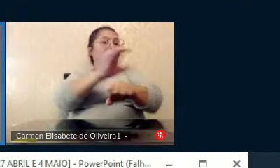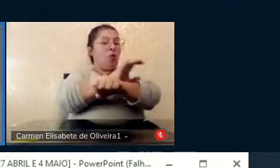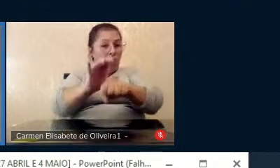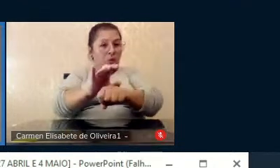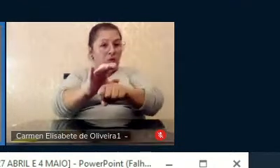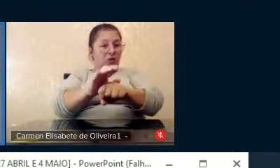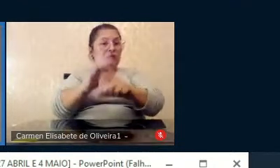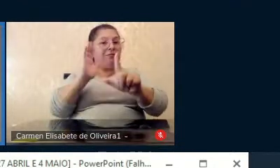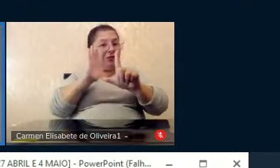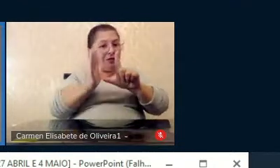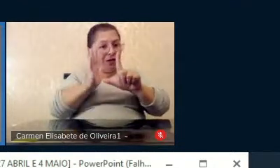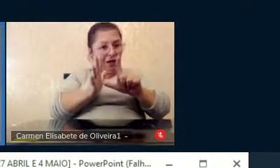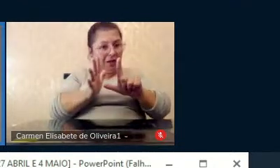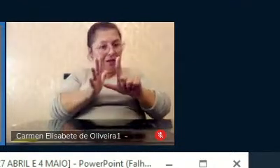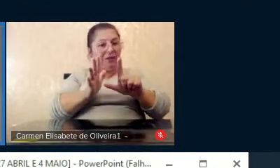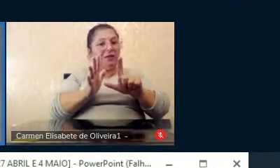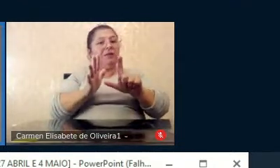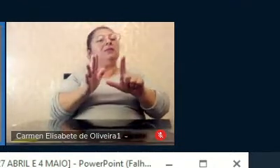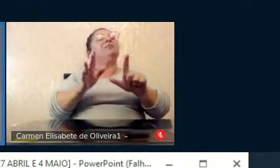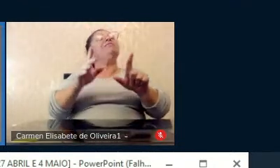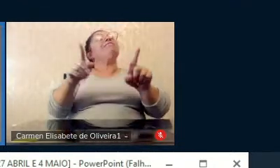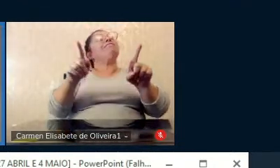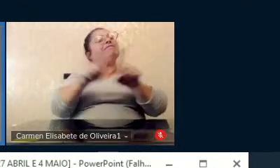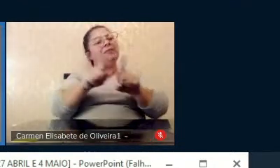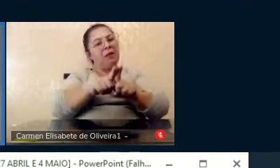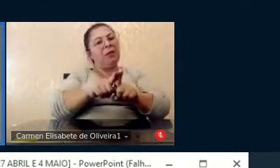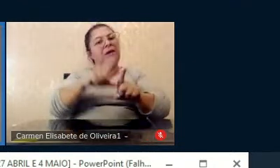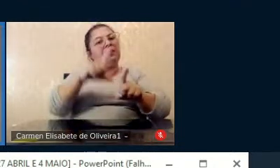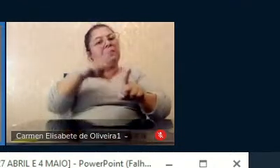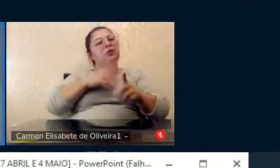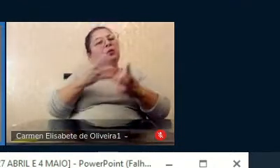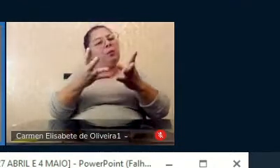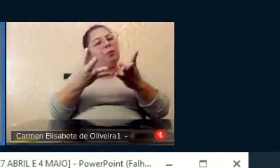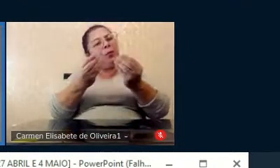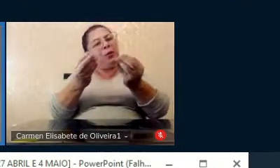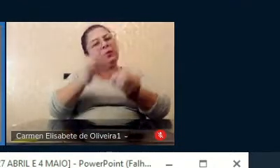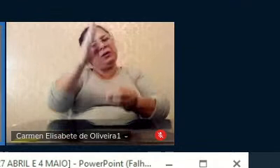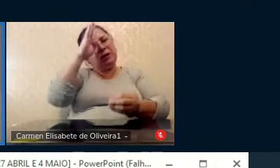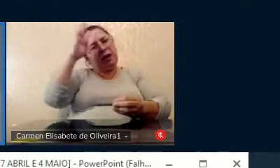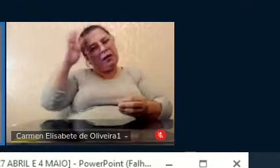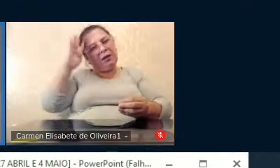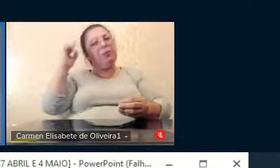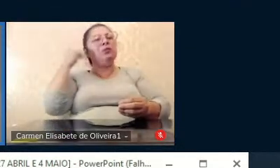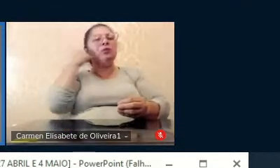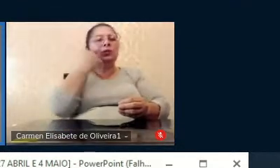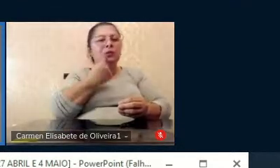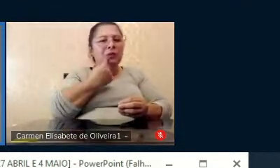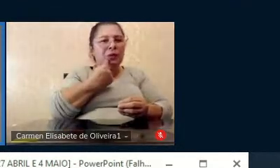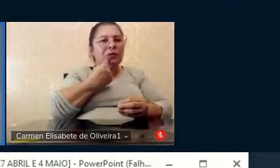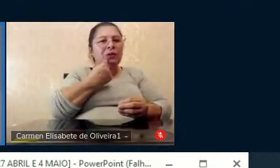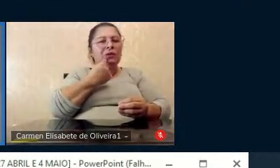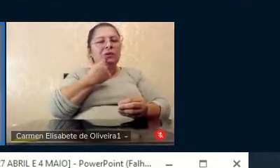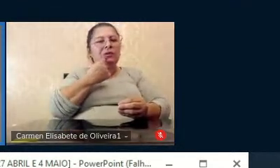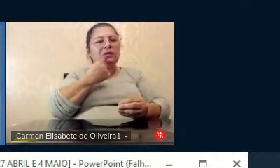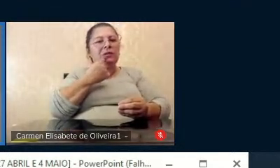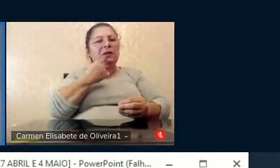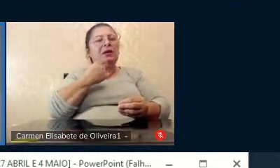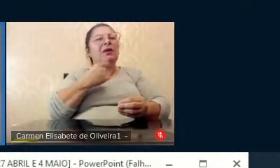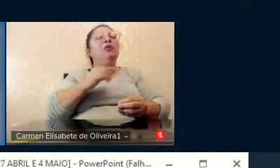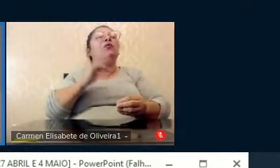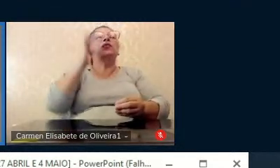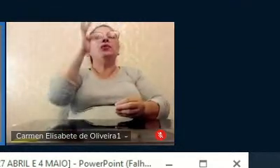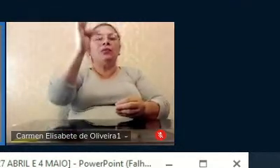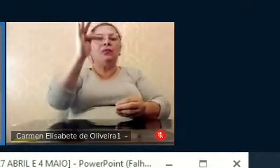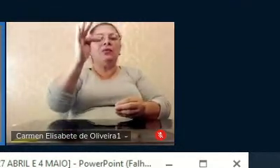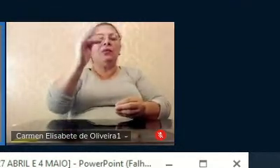de letras Libras também temos muitos acadêmicos surdos que acabam se tornando professores, né,